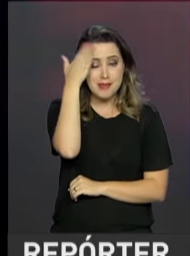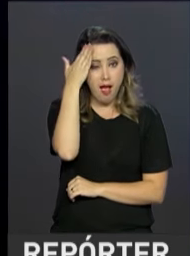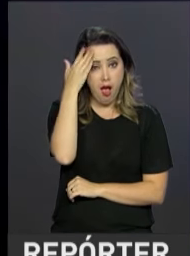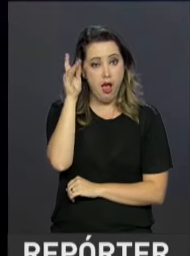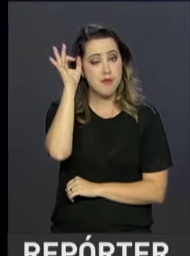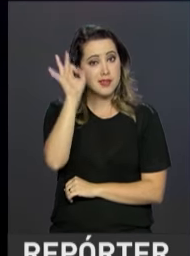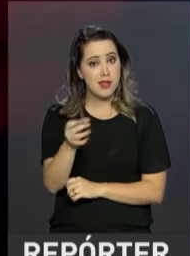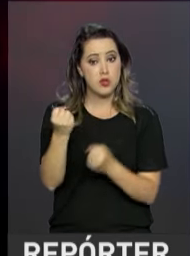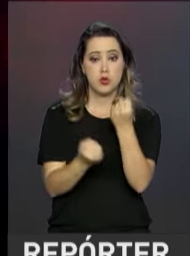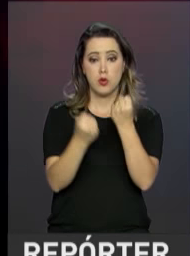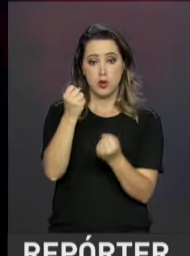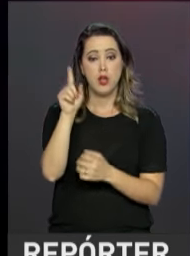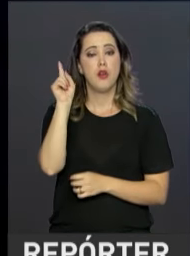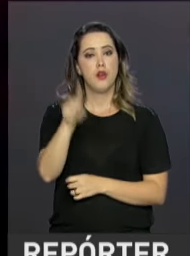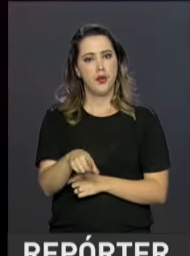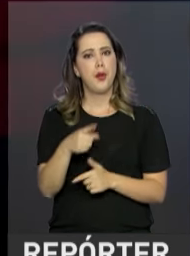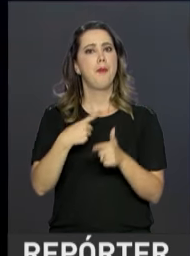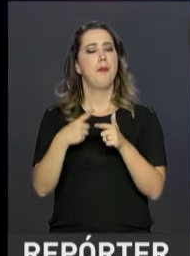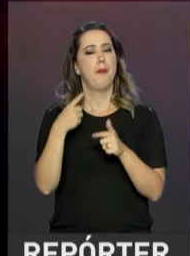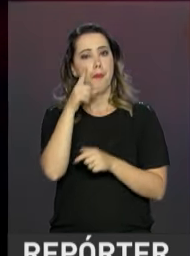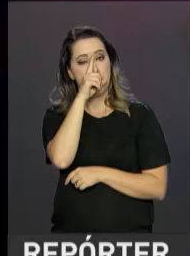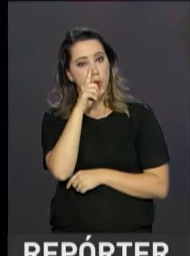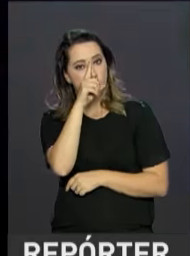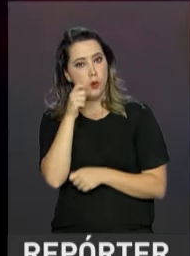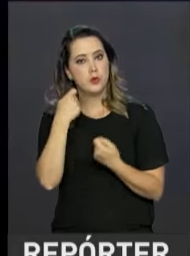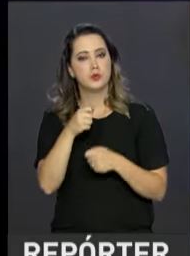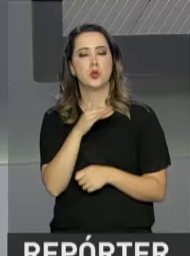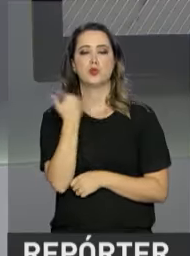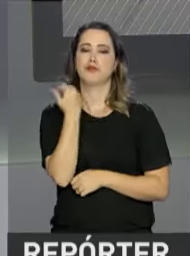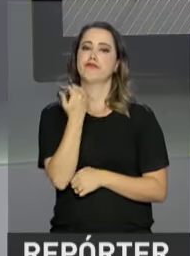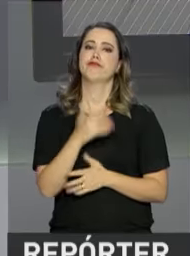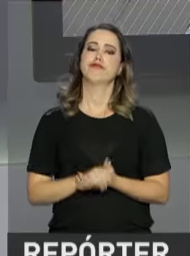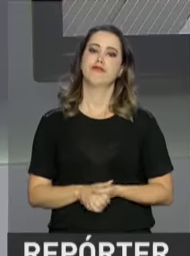o carro, de que o automóvel é sim uma arma e que pode ser letal.